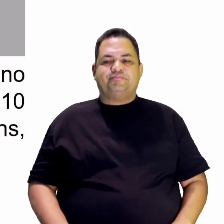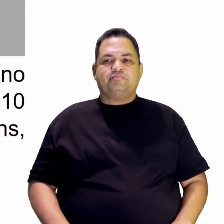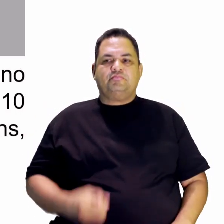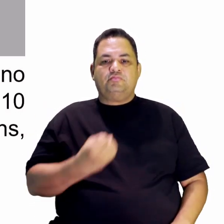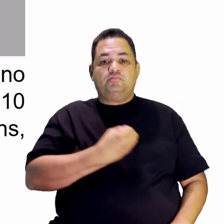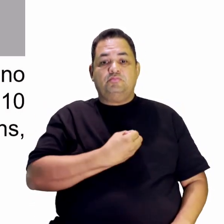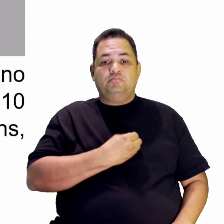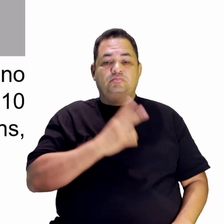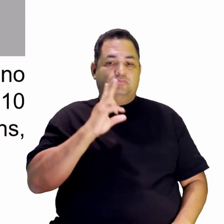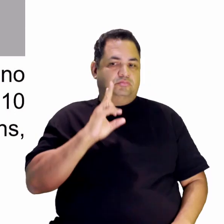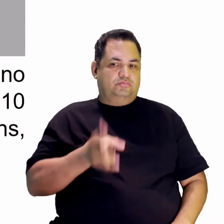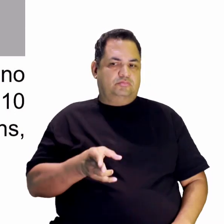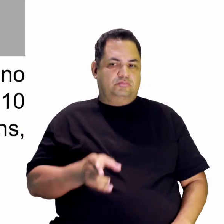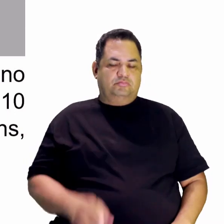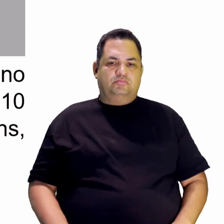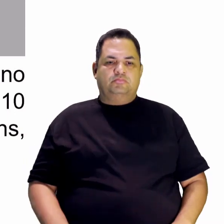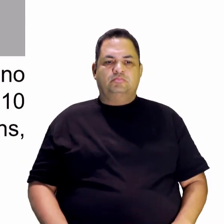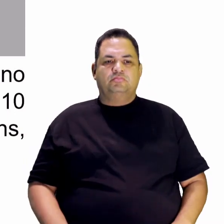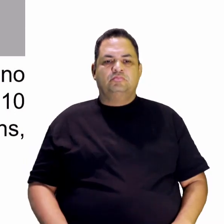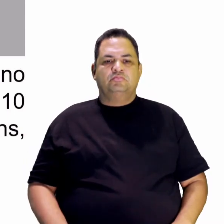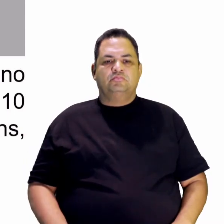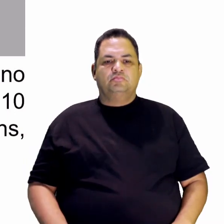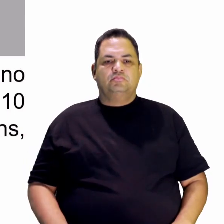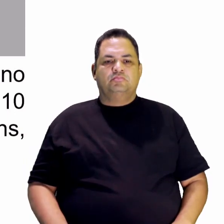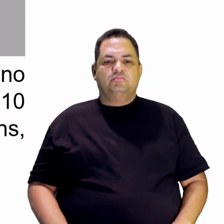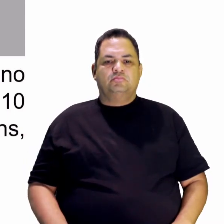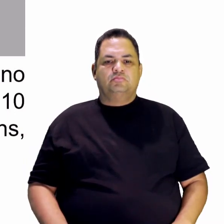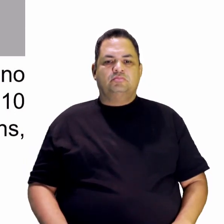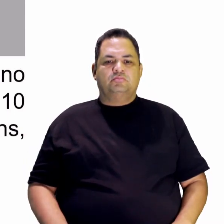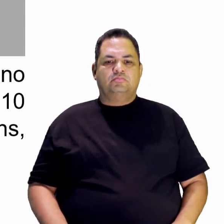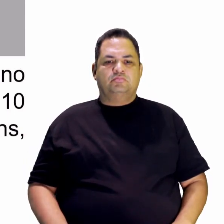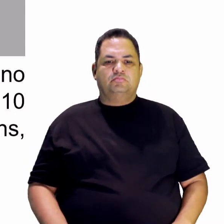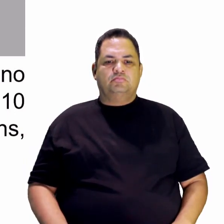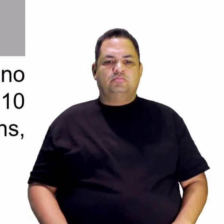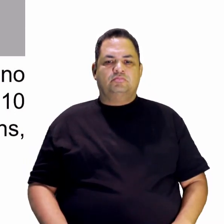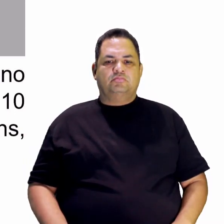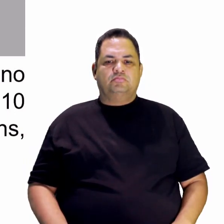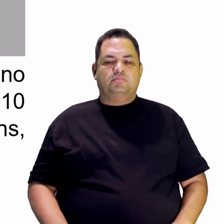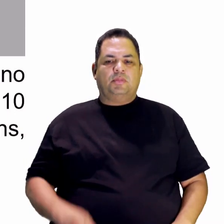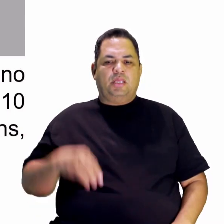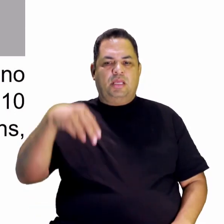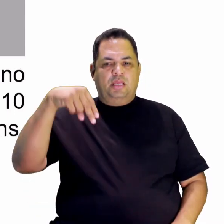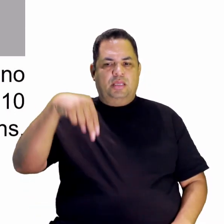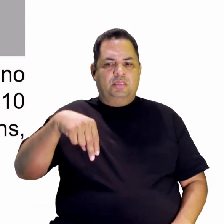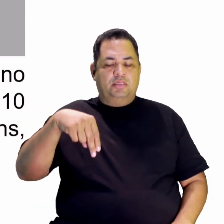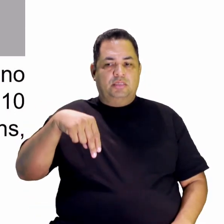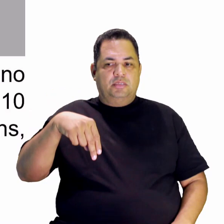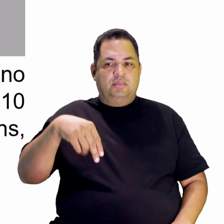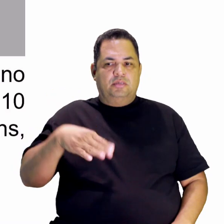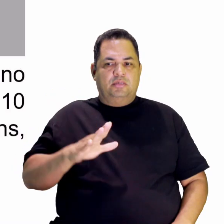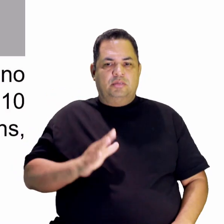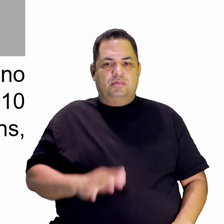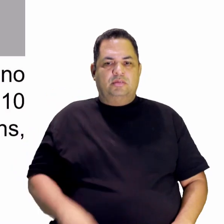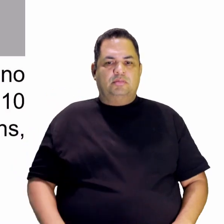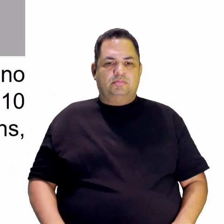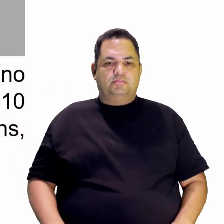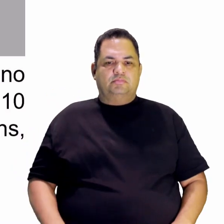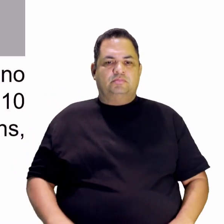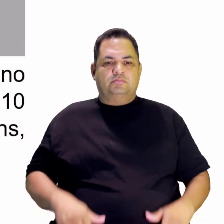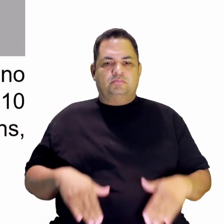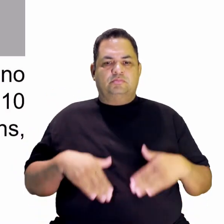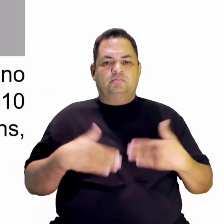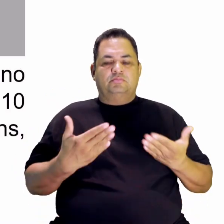numericamente falando, tá? Então, o modo da força em Newton, a força que está puxando é